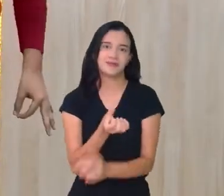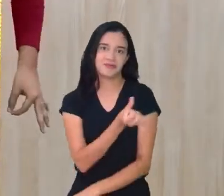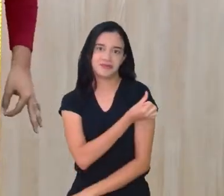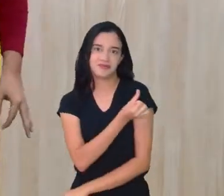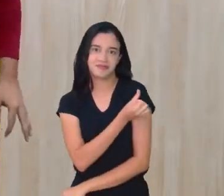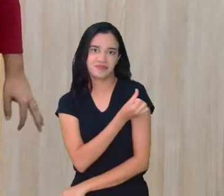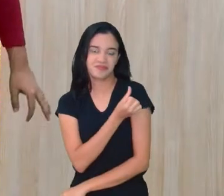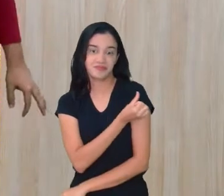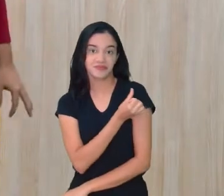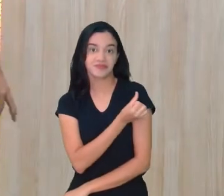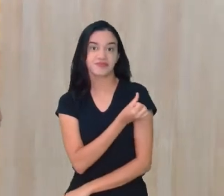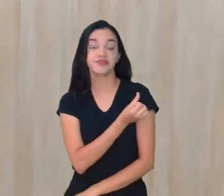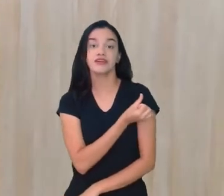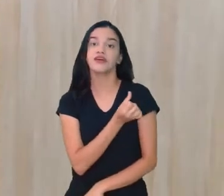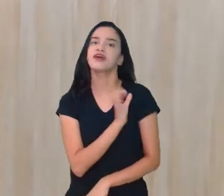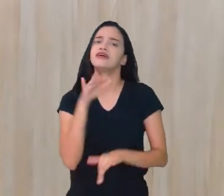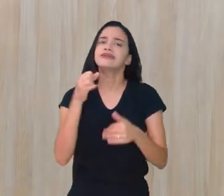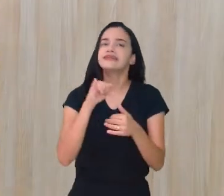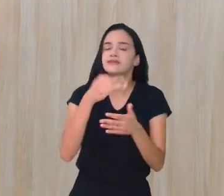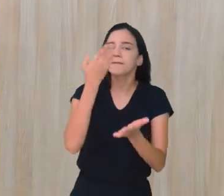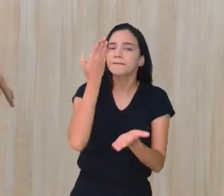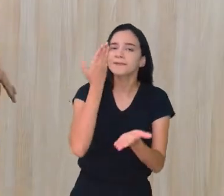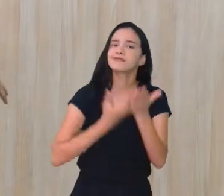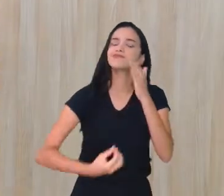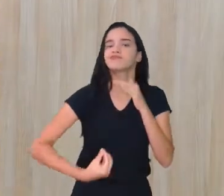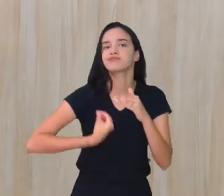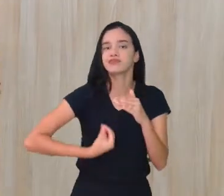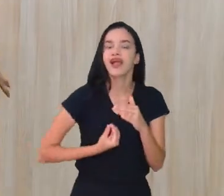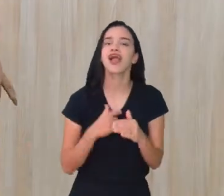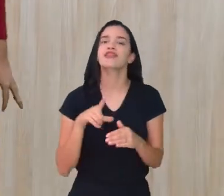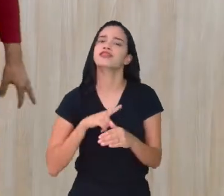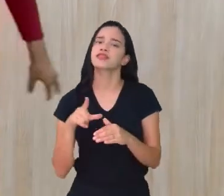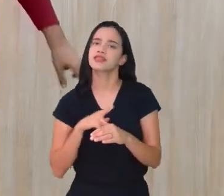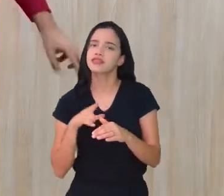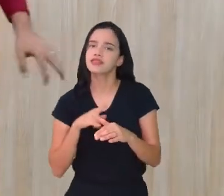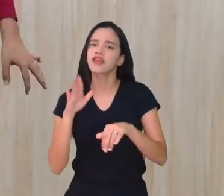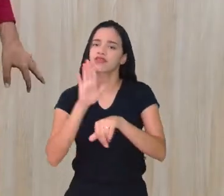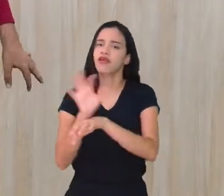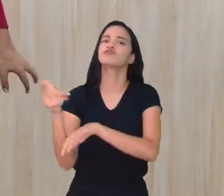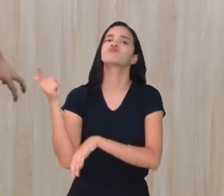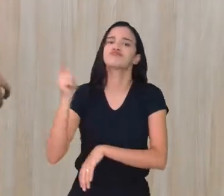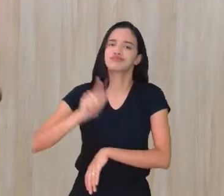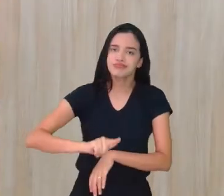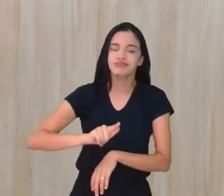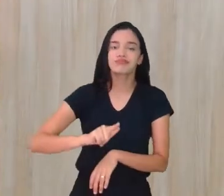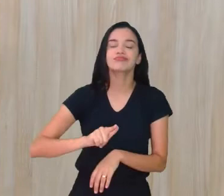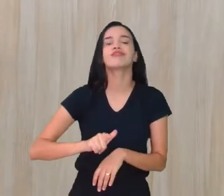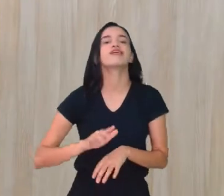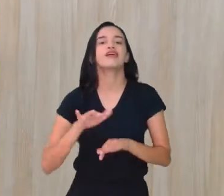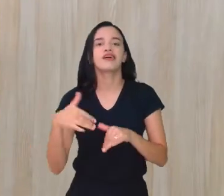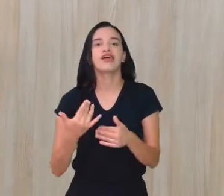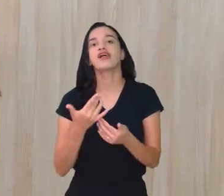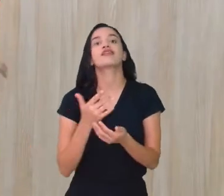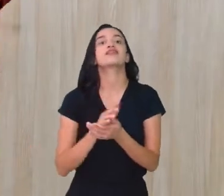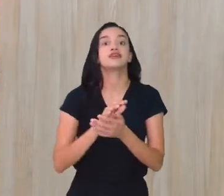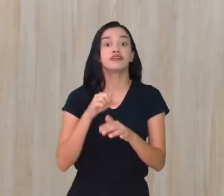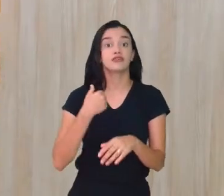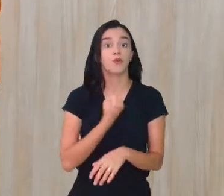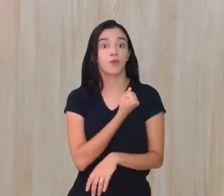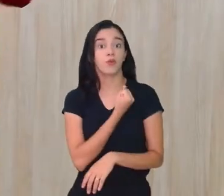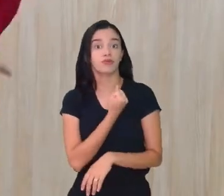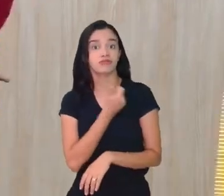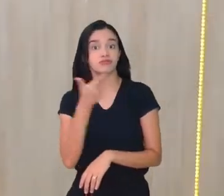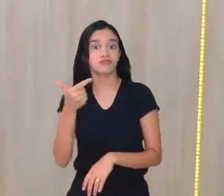sexto ano. Se perdeu ao vivo, vai ter a reprise. Avisa que tem a reprise neste mesmo canal